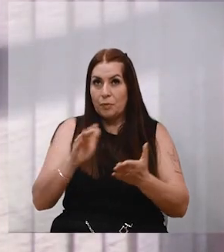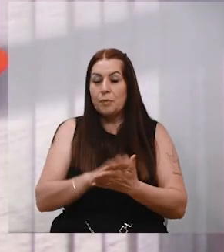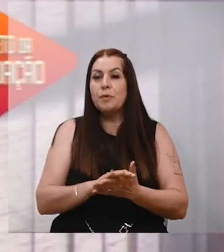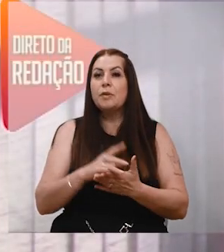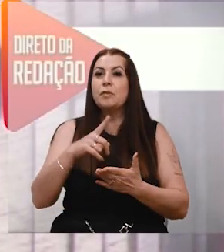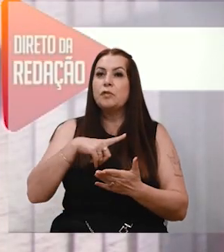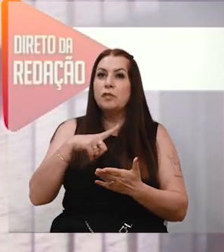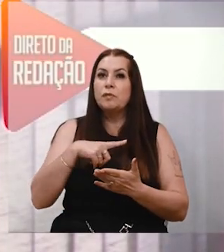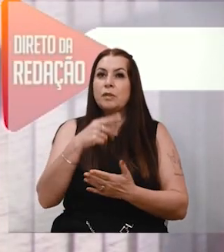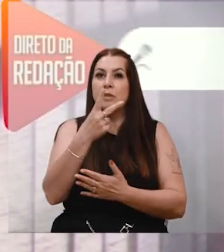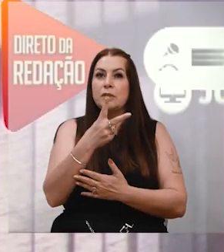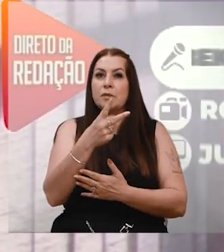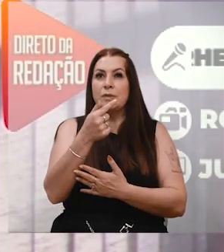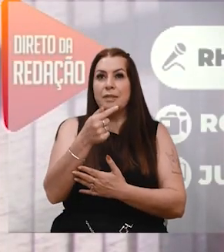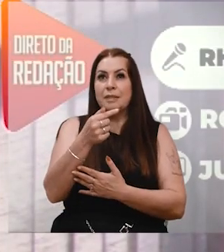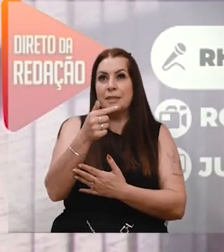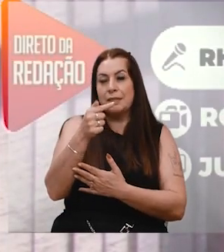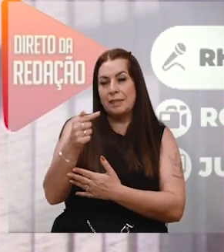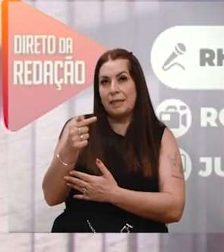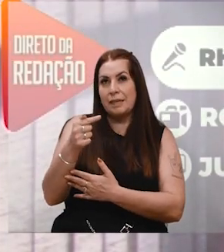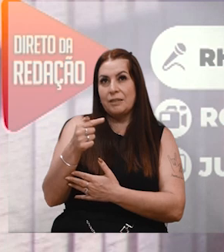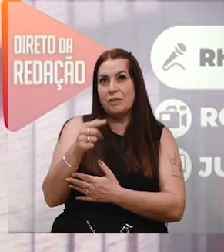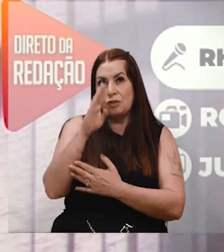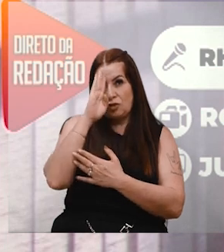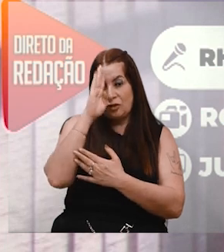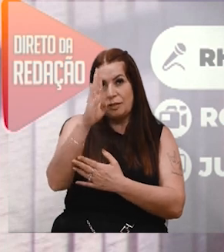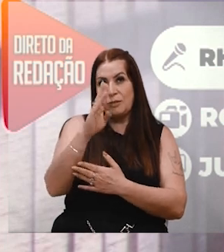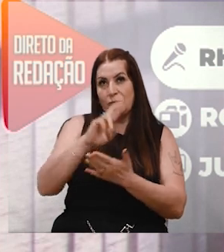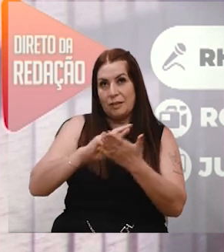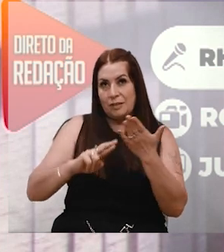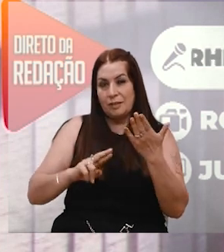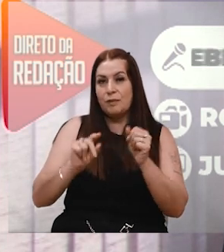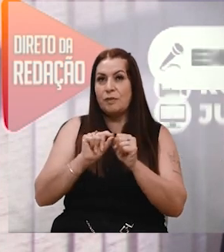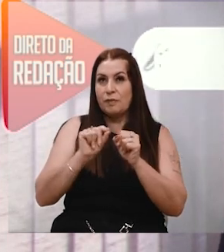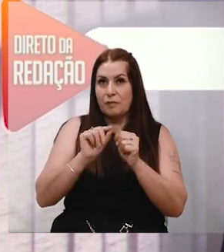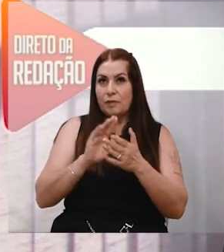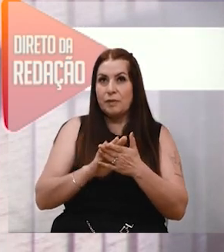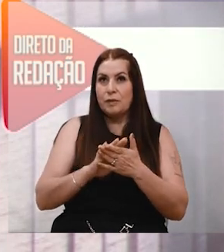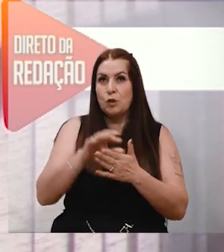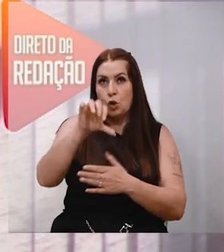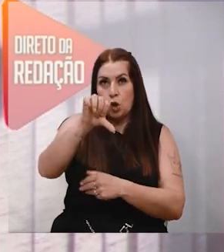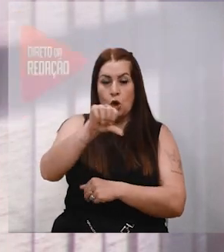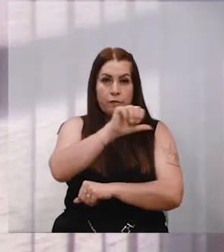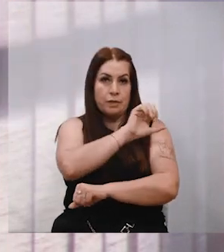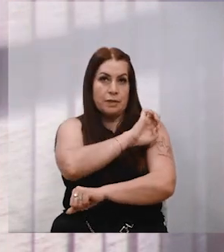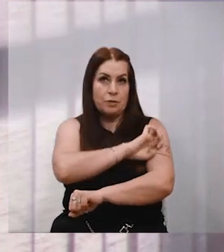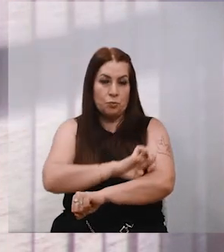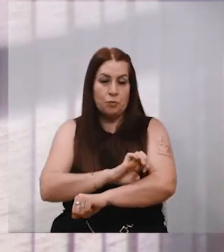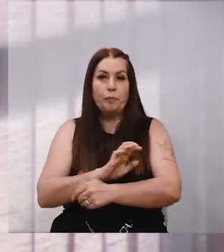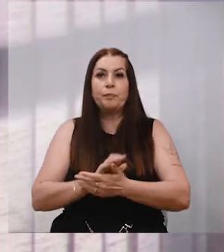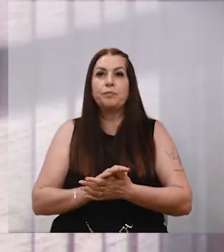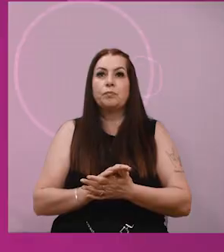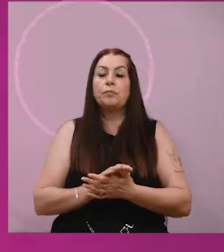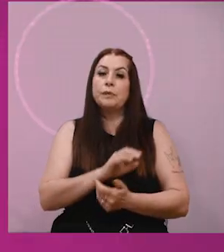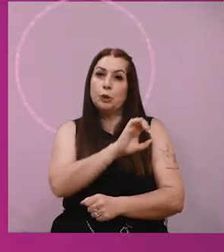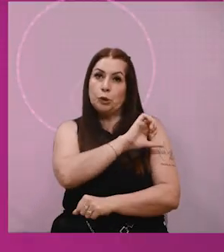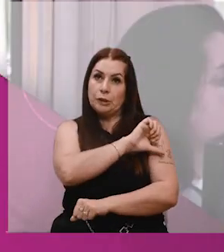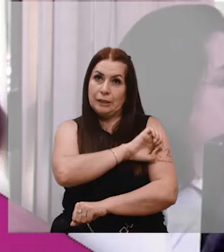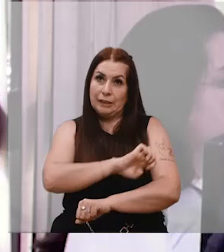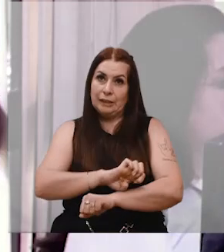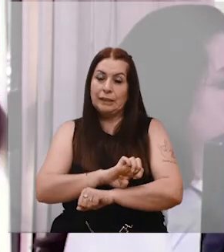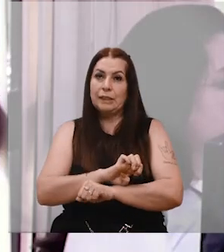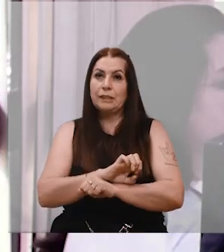tivemos 277 diretos da redação, produzidos por 9 estagiários. Então, os estagiários de